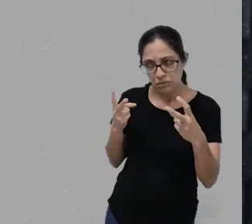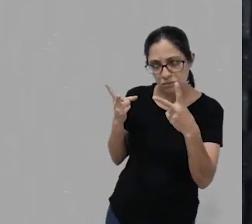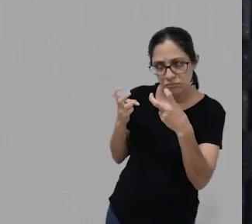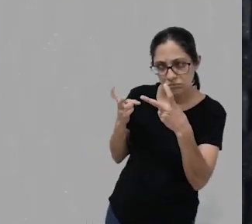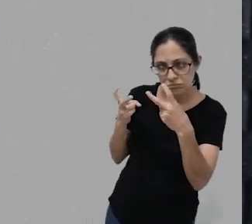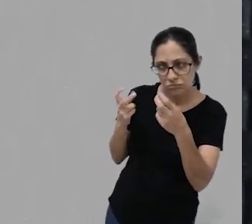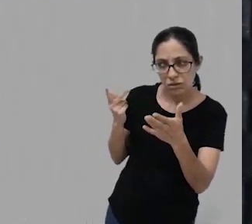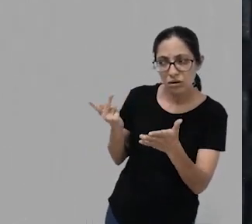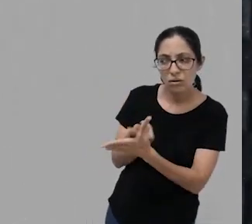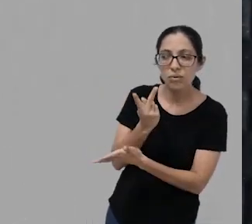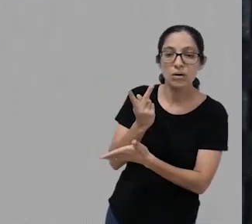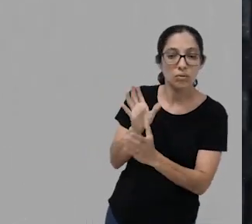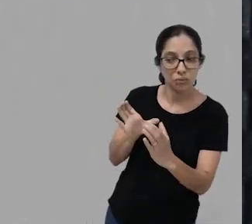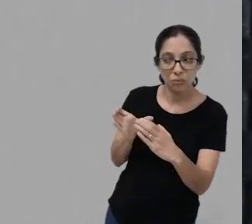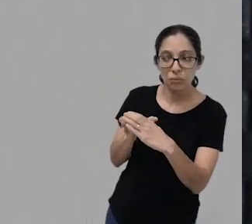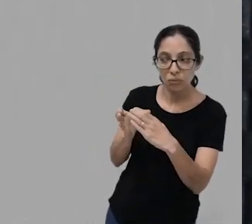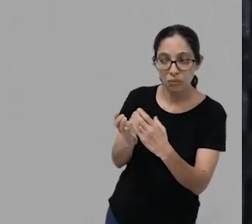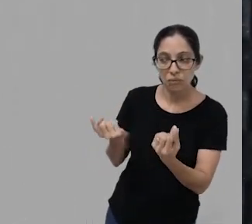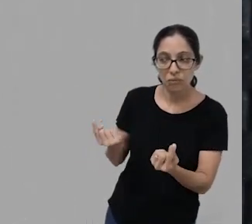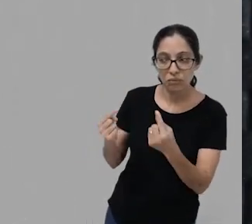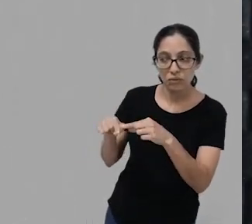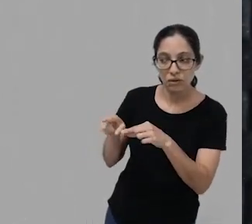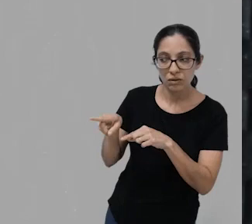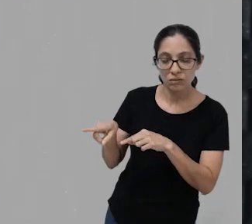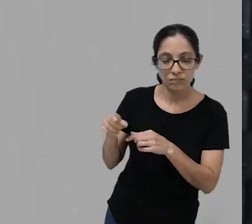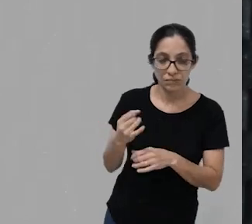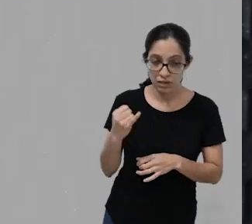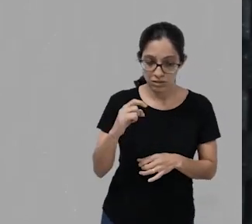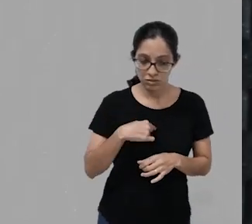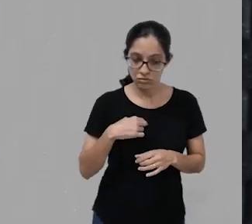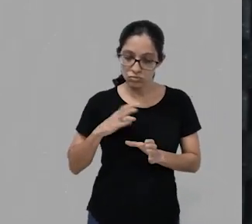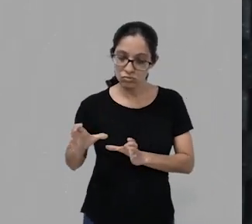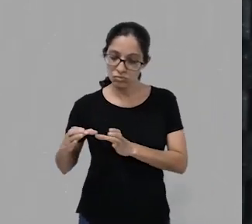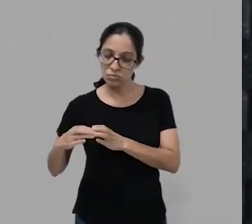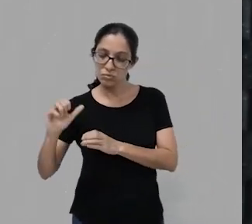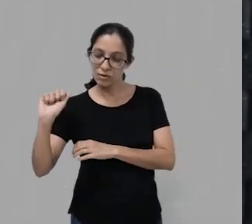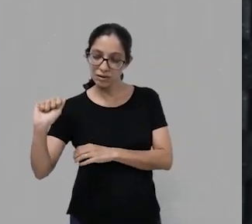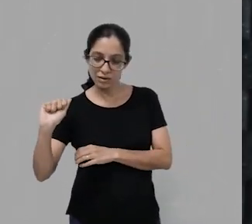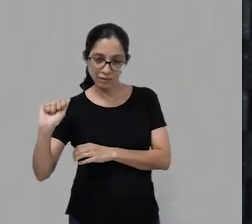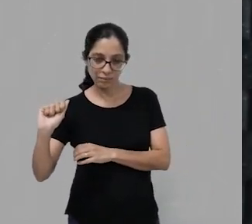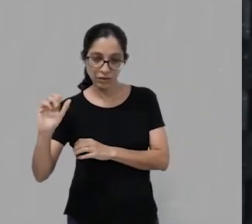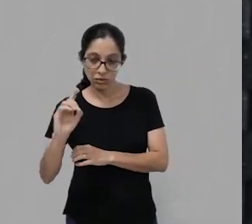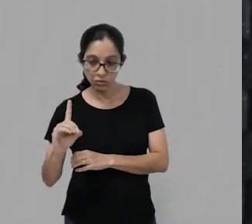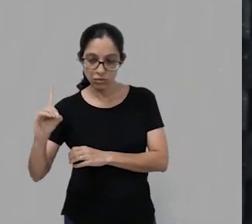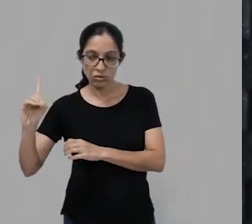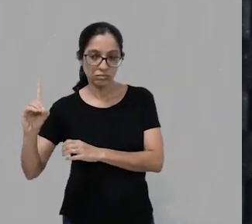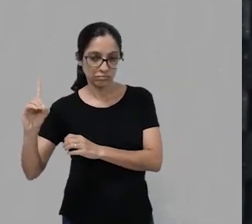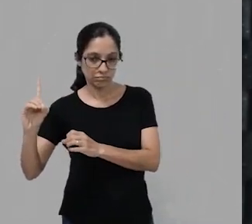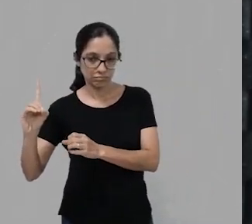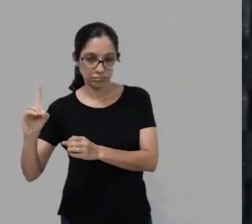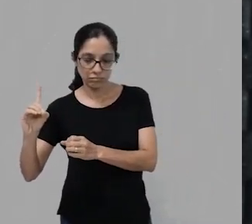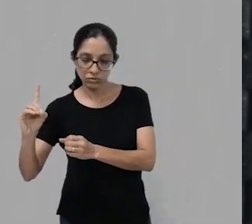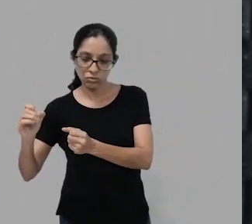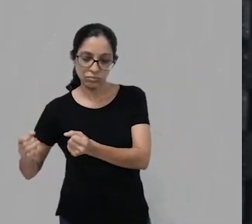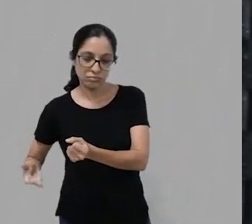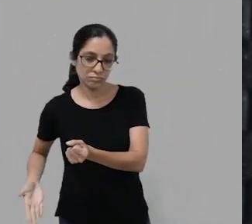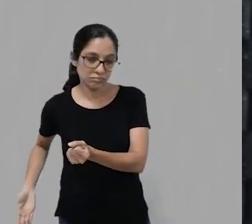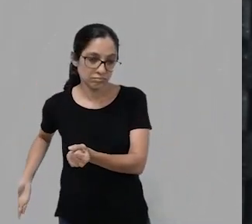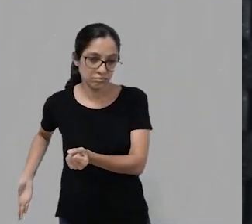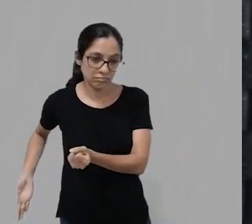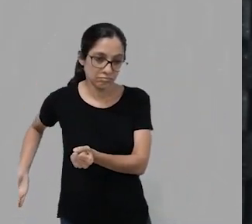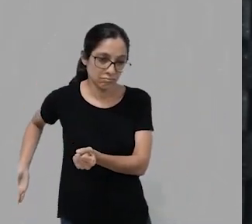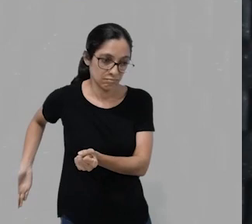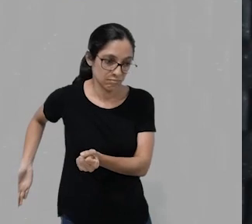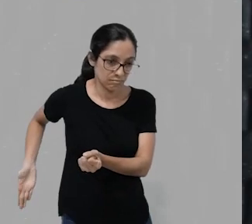erro da equipe adversária. Se eu sou da equipe A, eu estou sacando aqui do lado direito, eu estou numa pontuação par, e eu realizo o